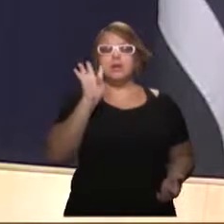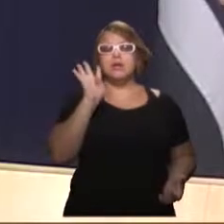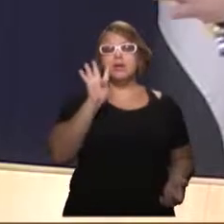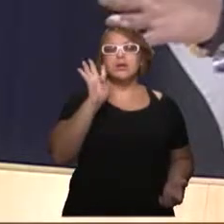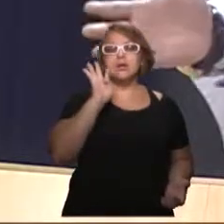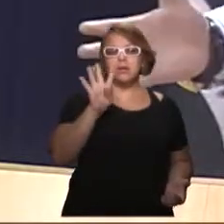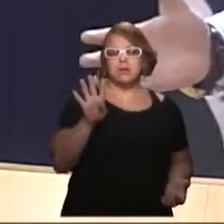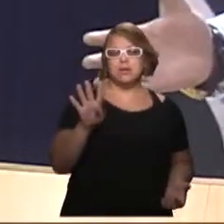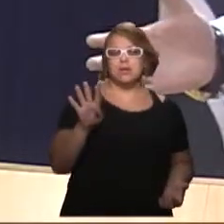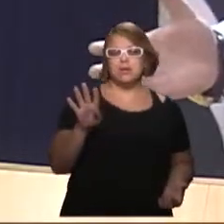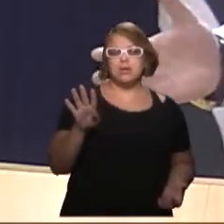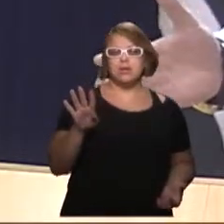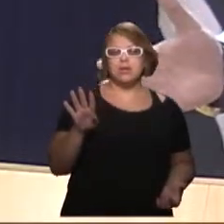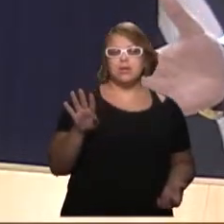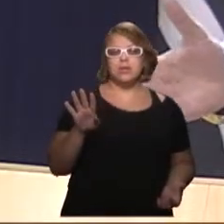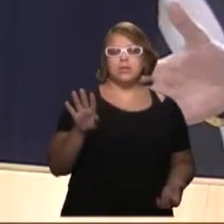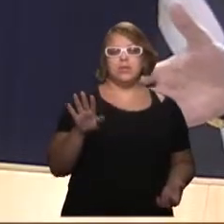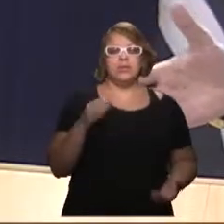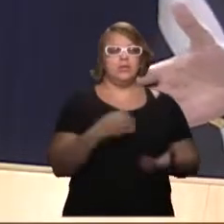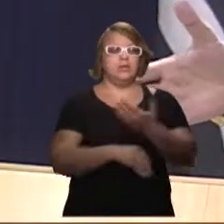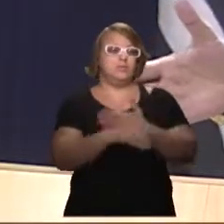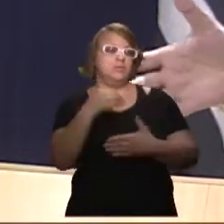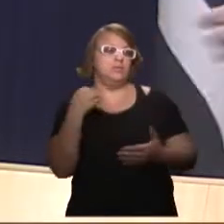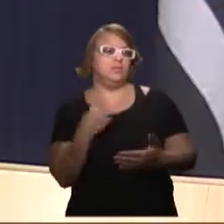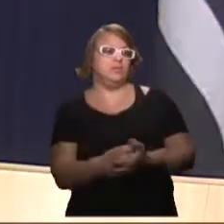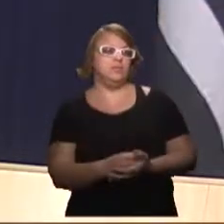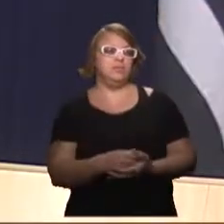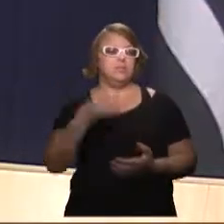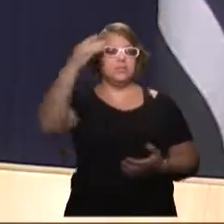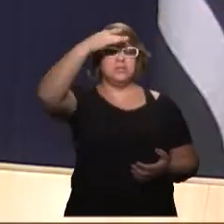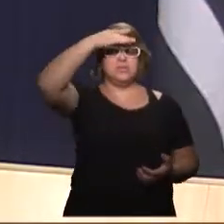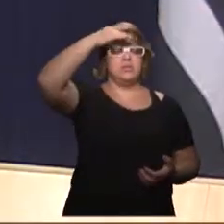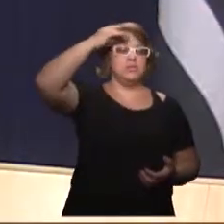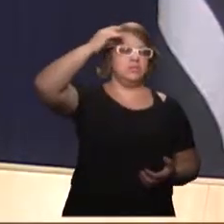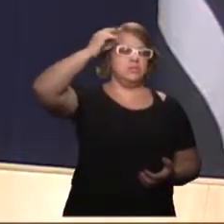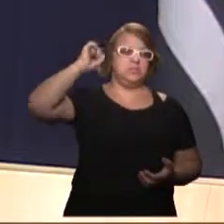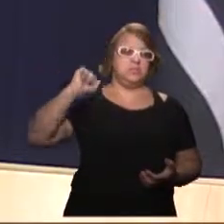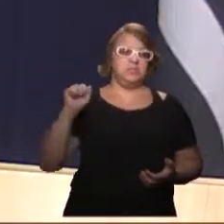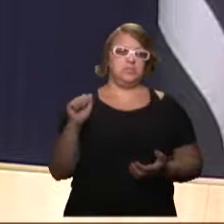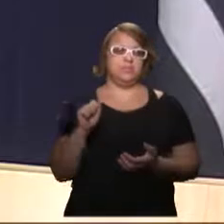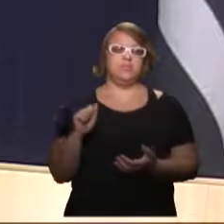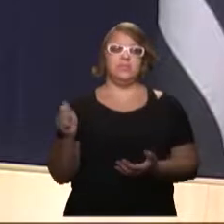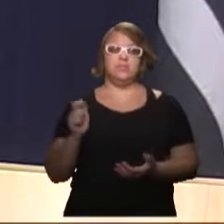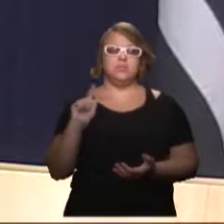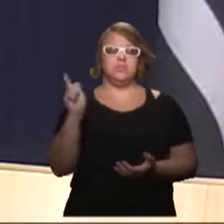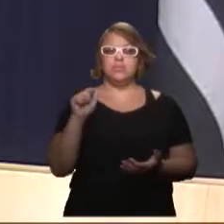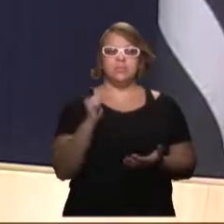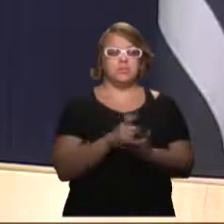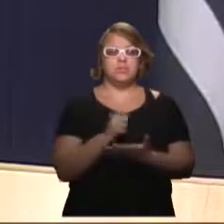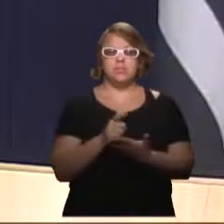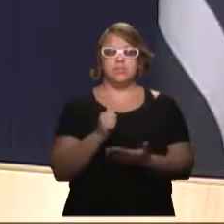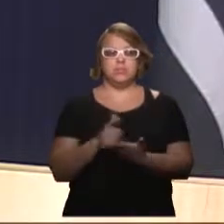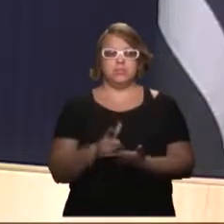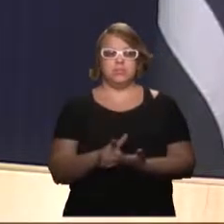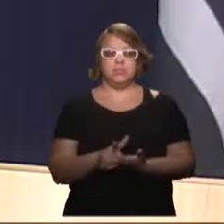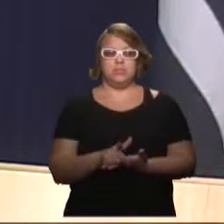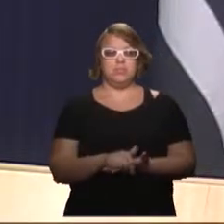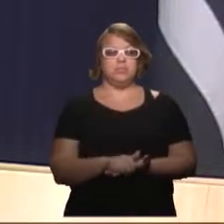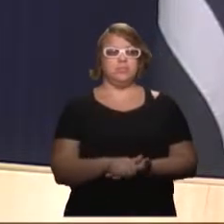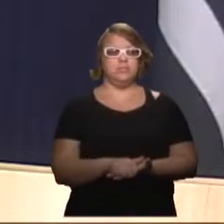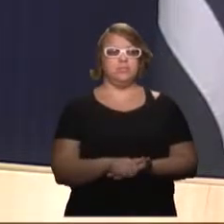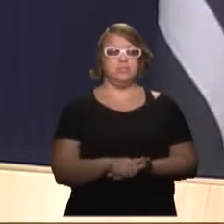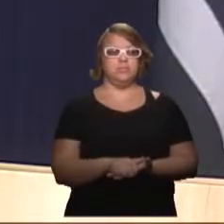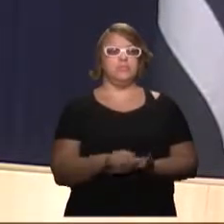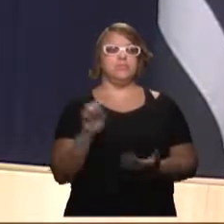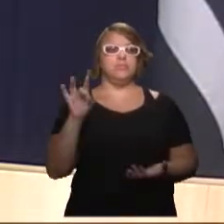Não são todas as pessoas que serão isentas dessa taxa, não é isso? Pelo que eu entendi isso. Se fosse todas, eu votaria contrariamente.